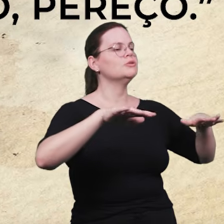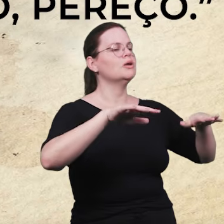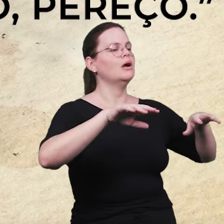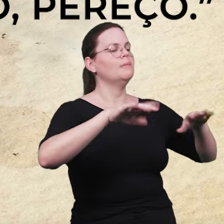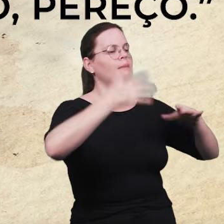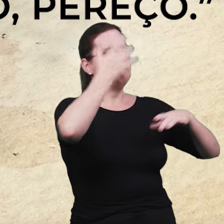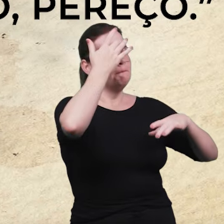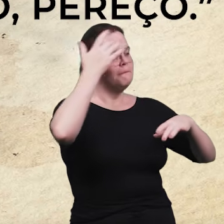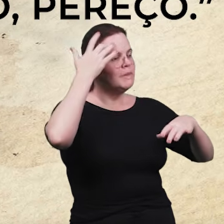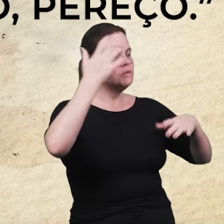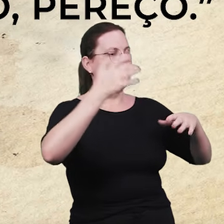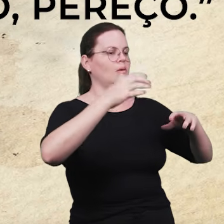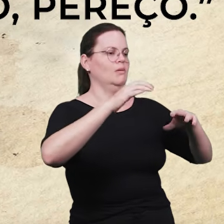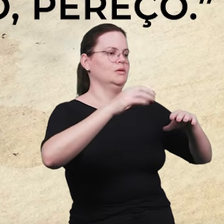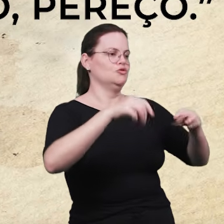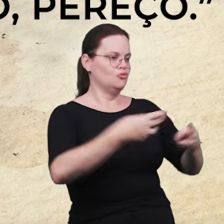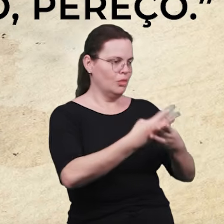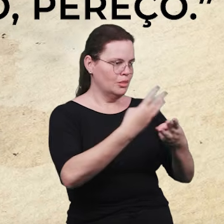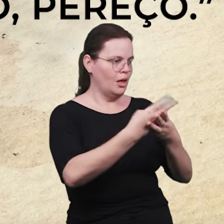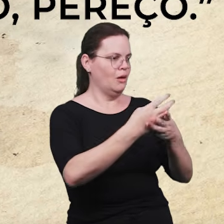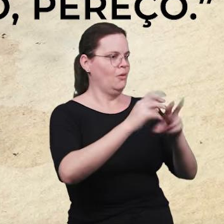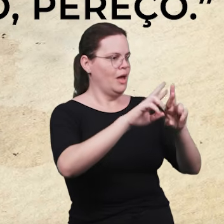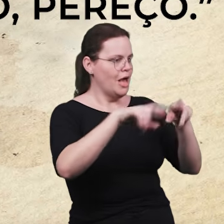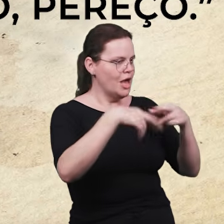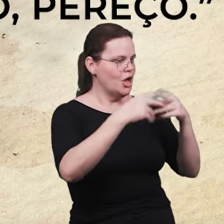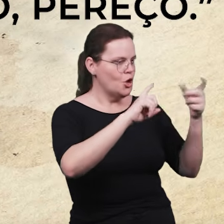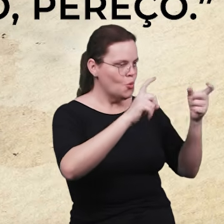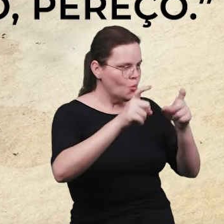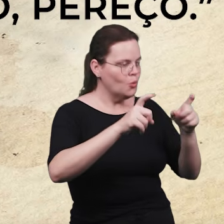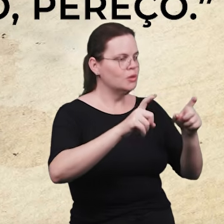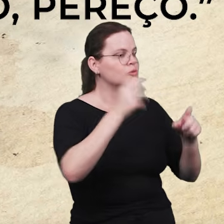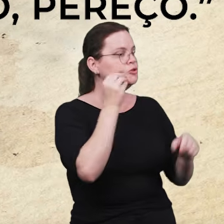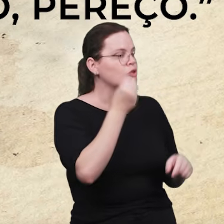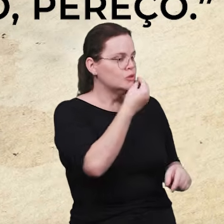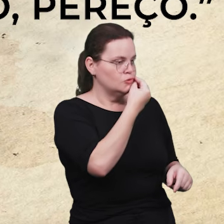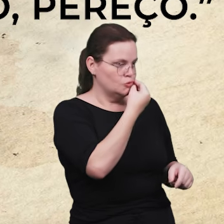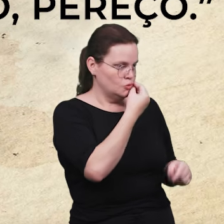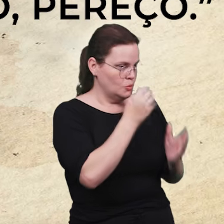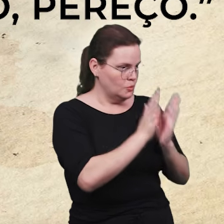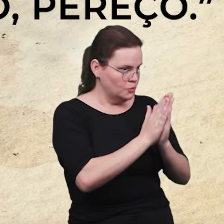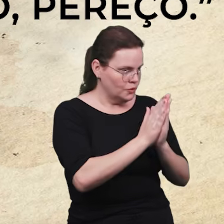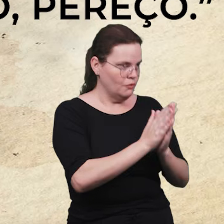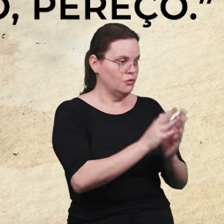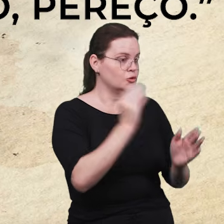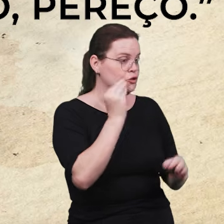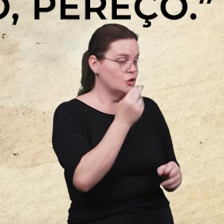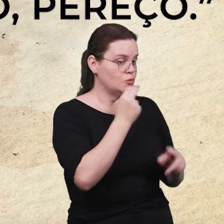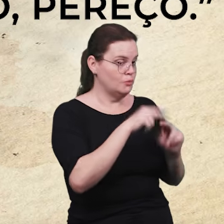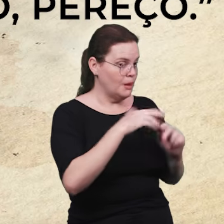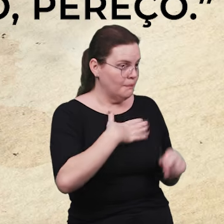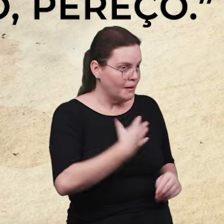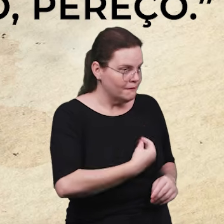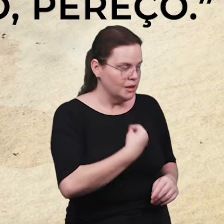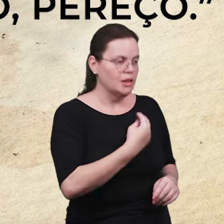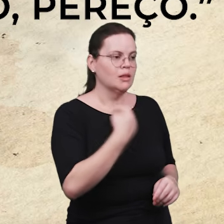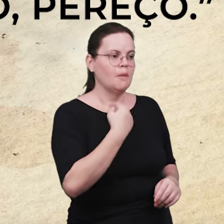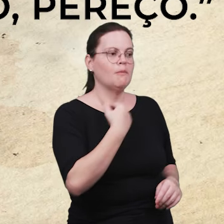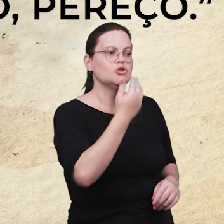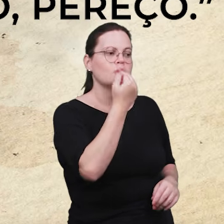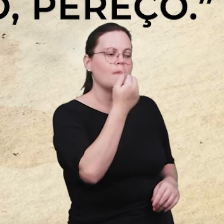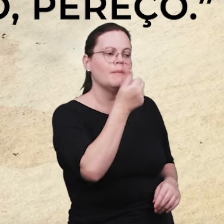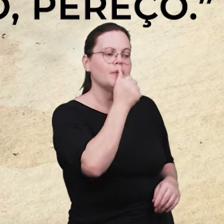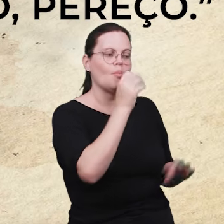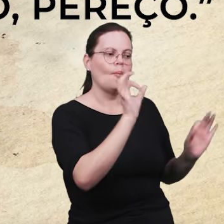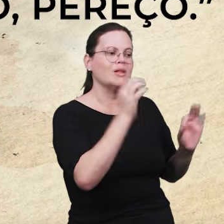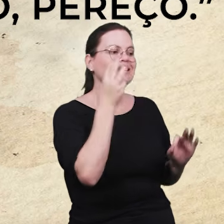acharem em Suzã, jejuai por mim, não comais nem bebais por 3 dias, nem de